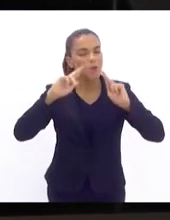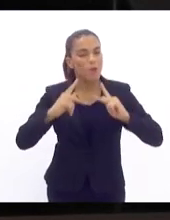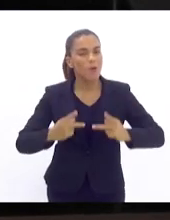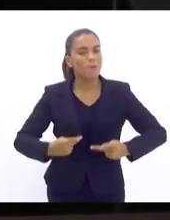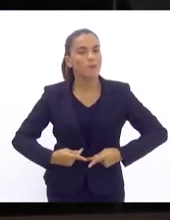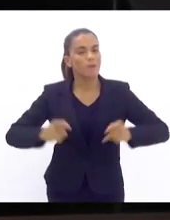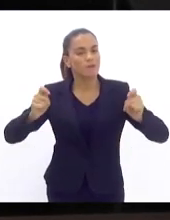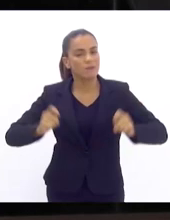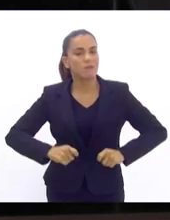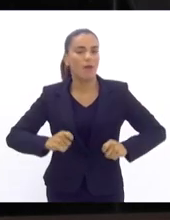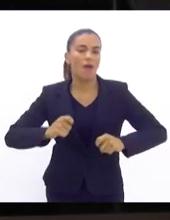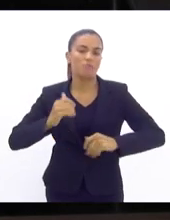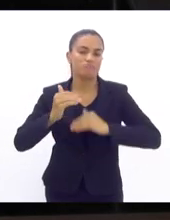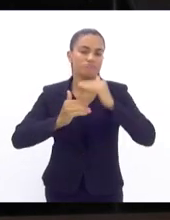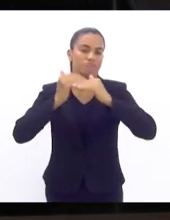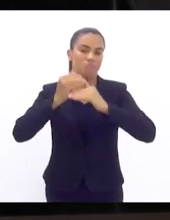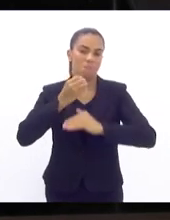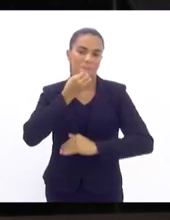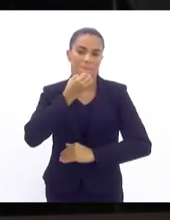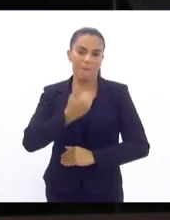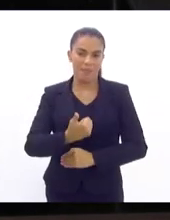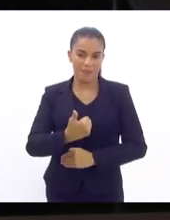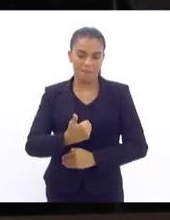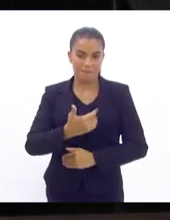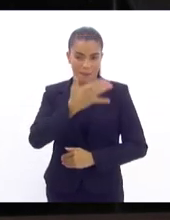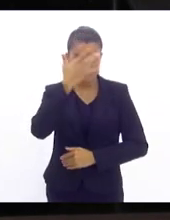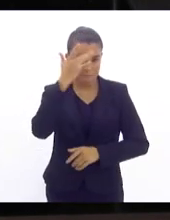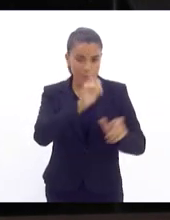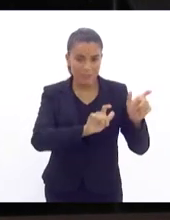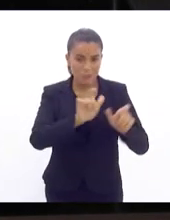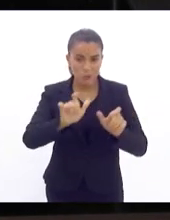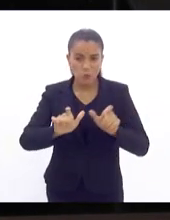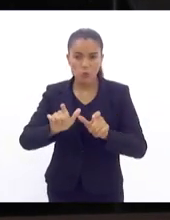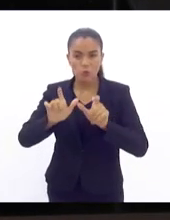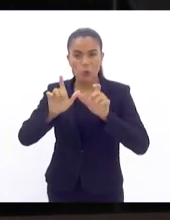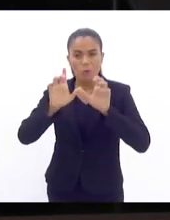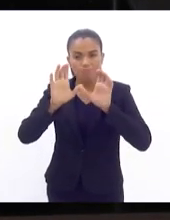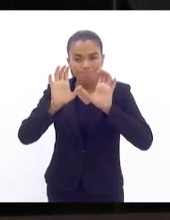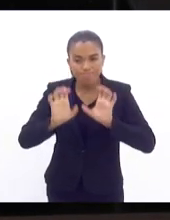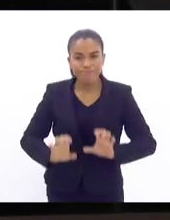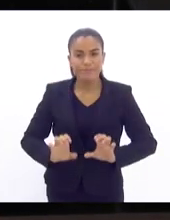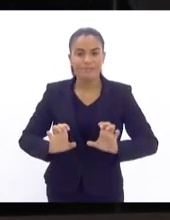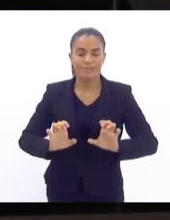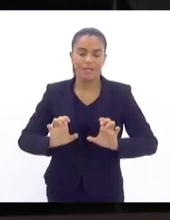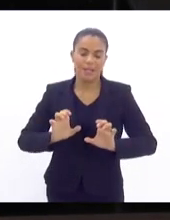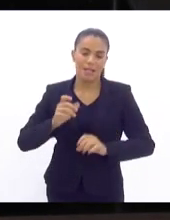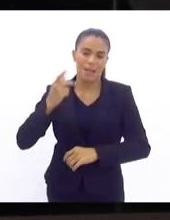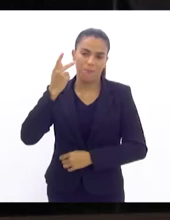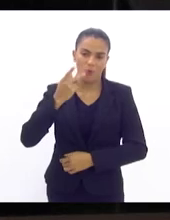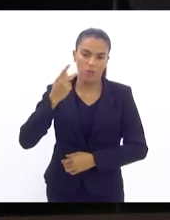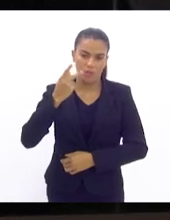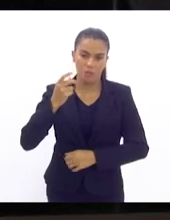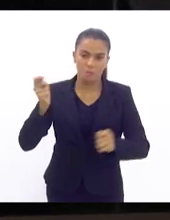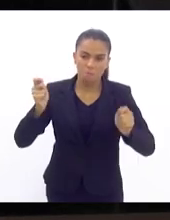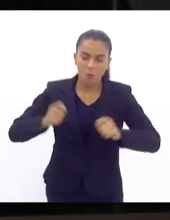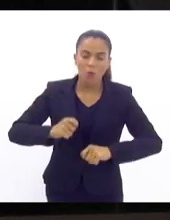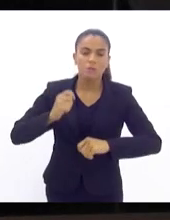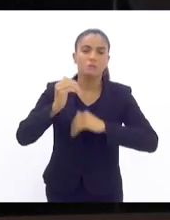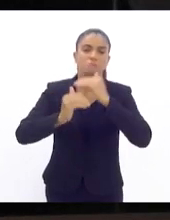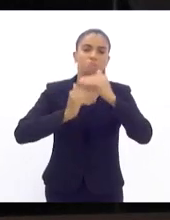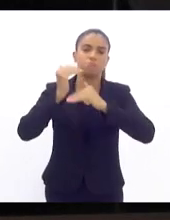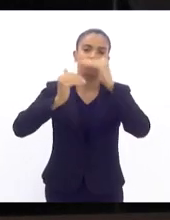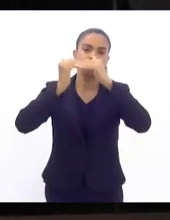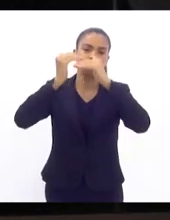possa viver bem. Homens sérios na política, que possam desenvolver as